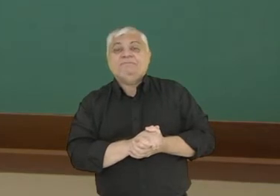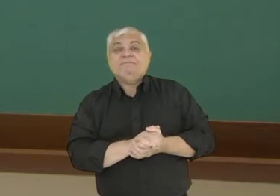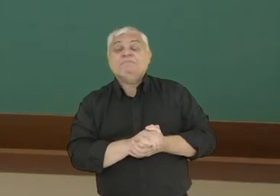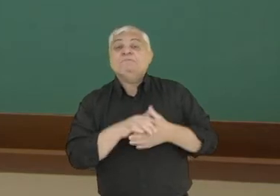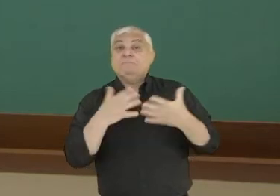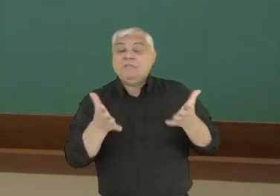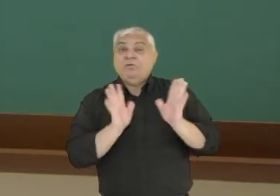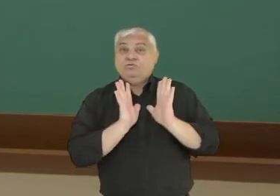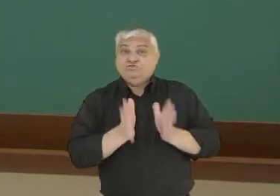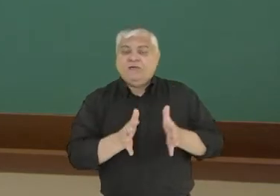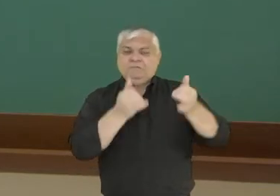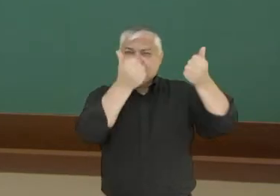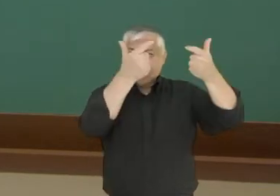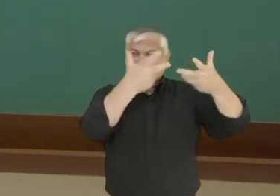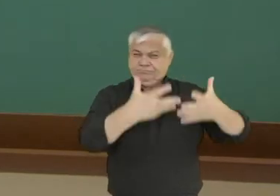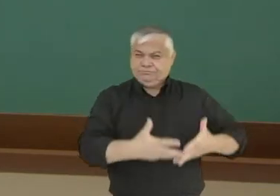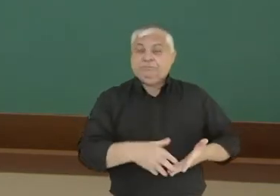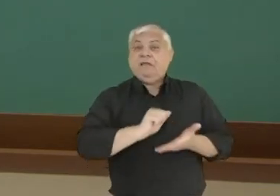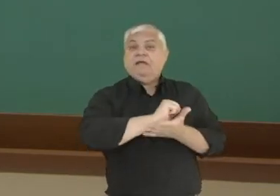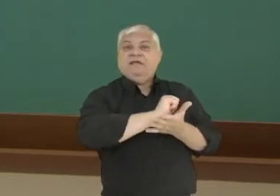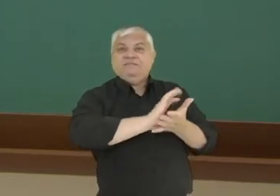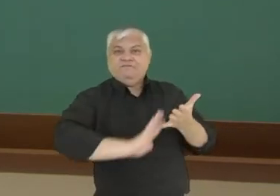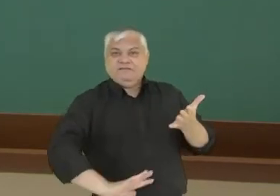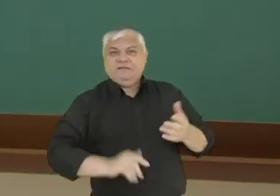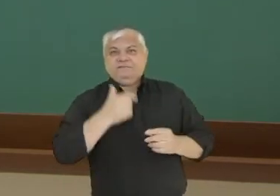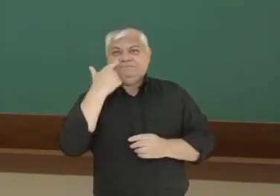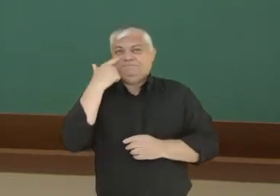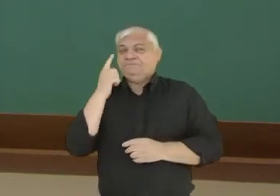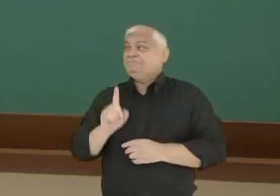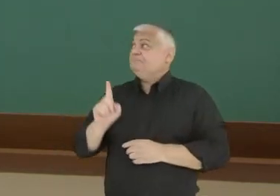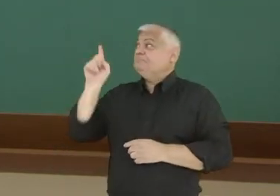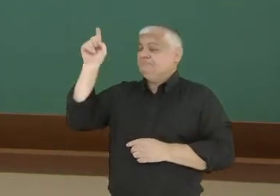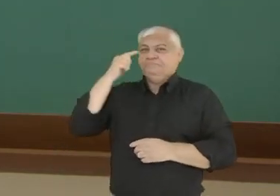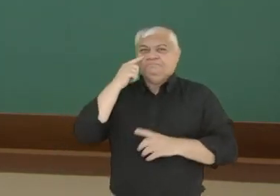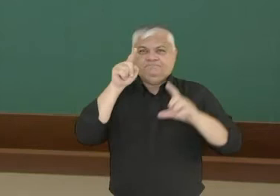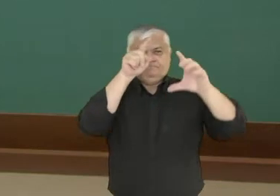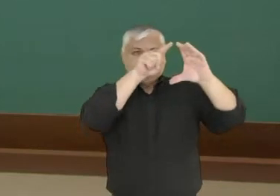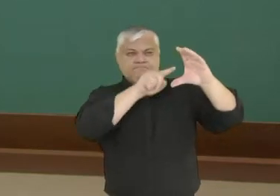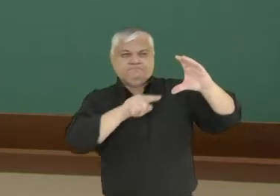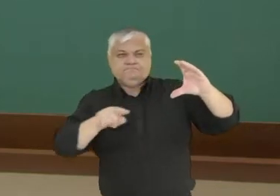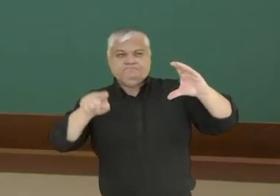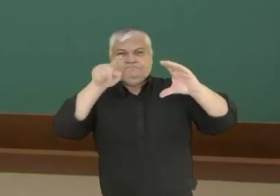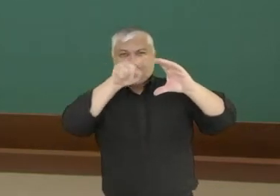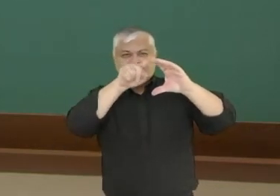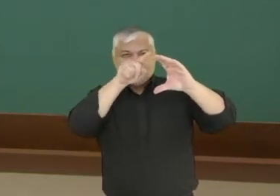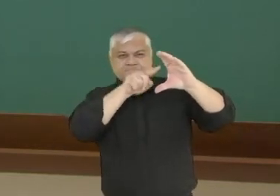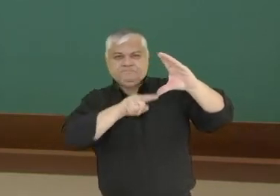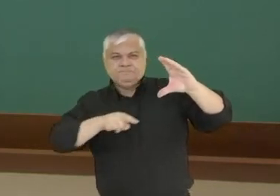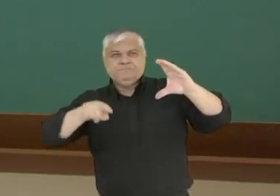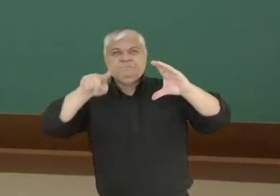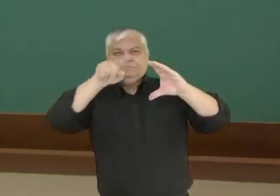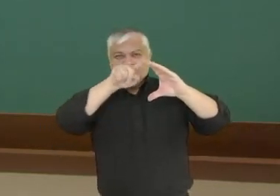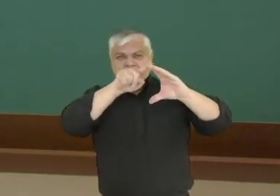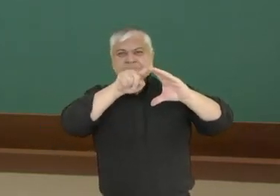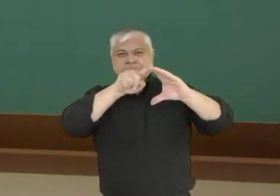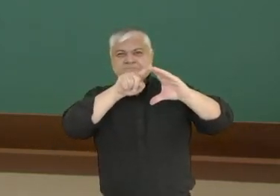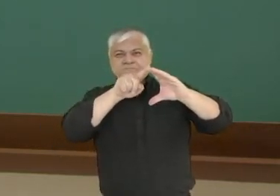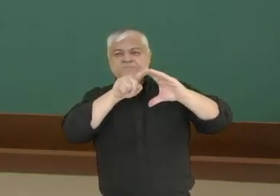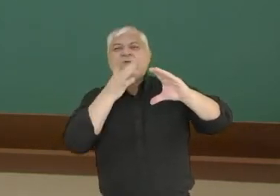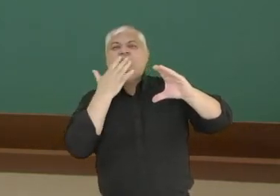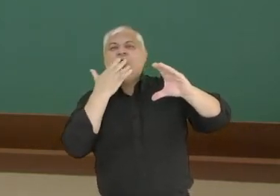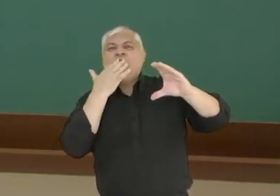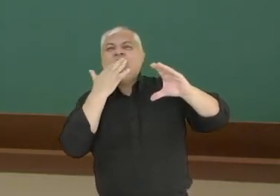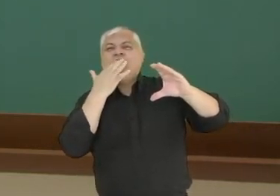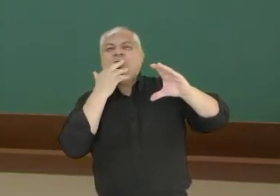considerando isso vamos a uma atividade agora observando o gráfico aqui ao lado que traz para nós os principais